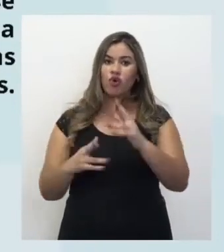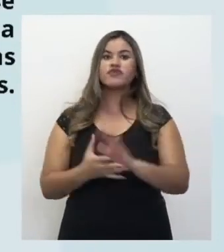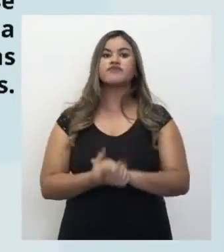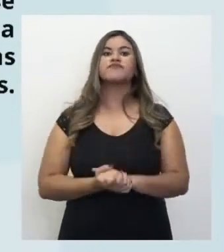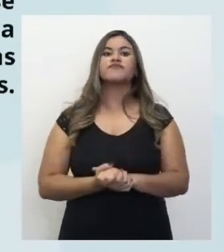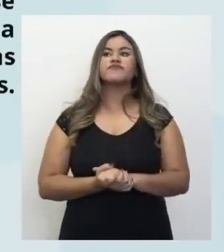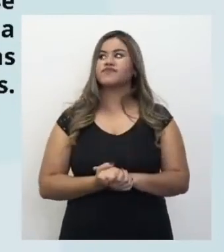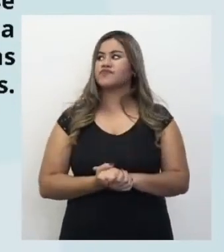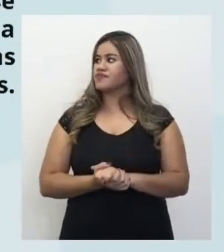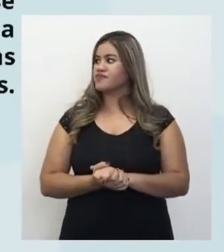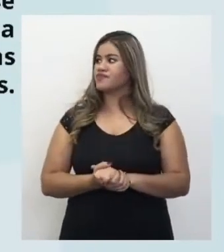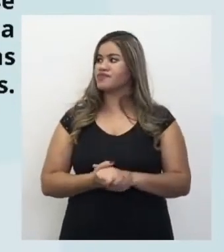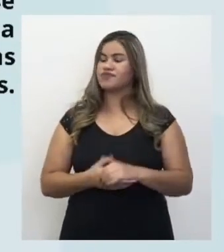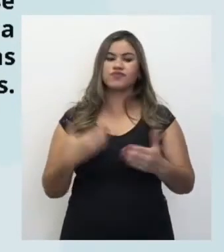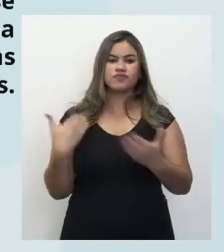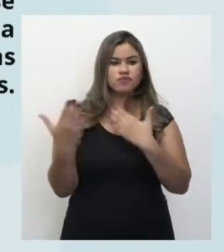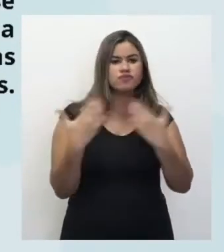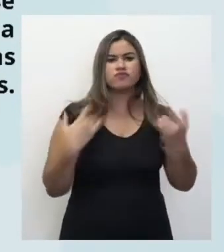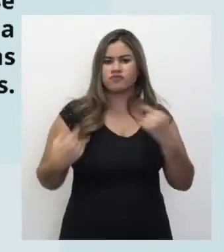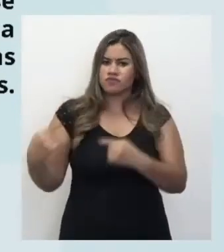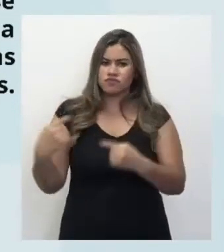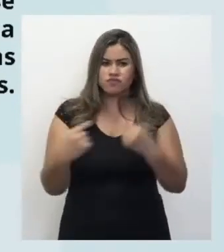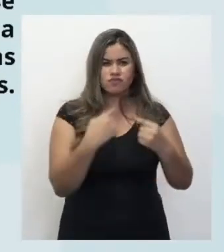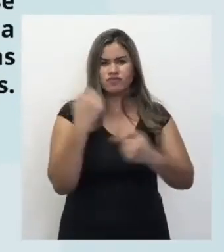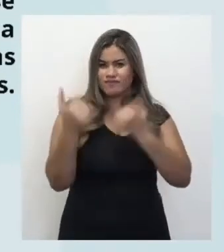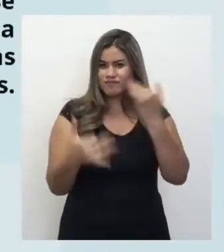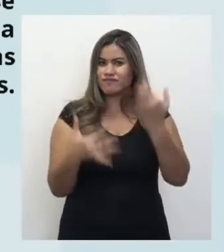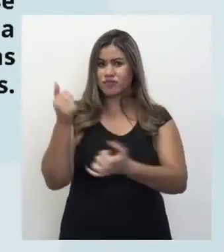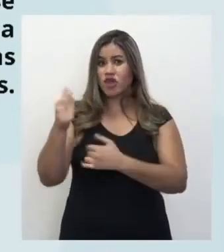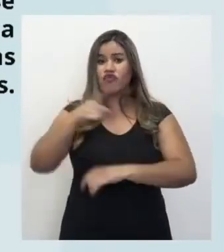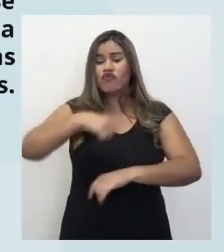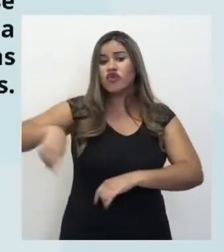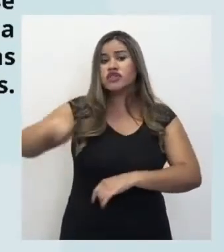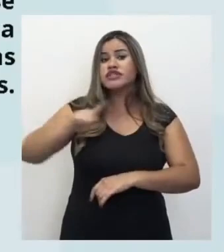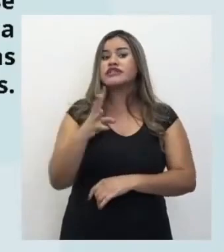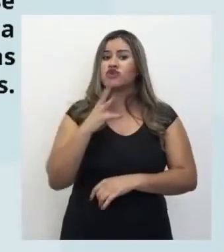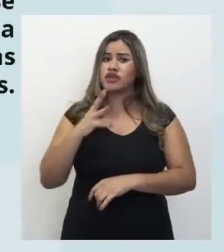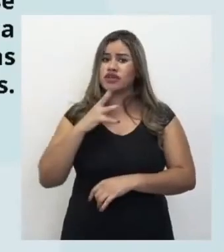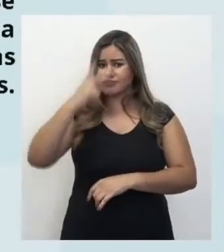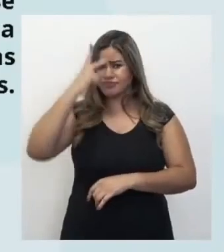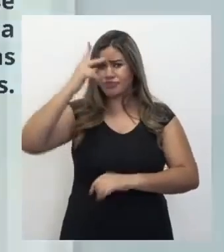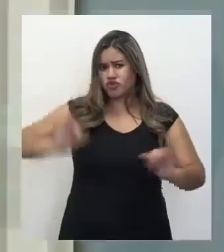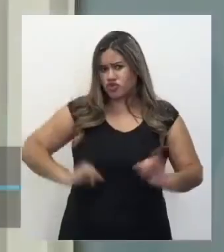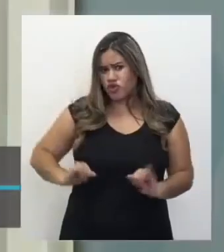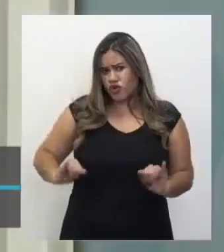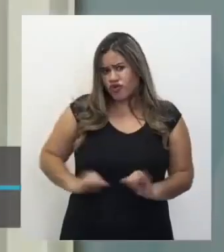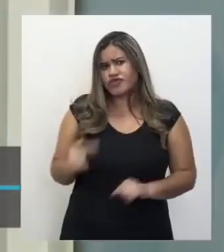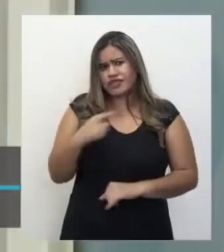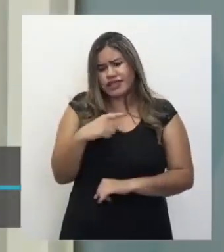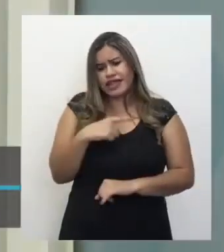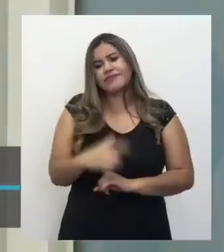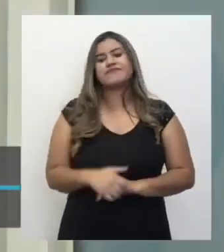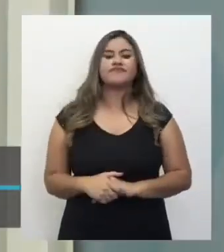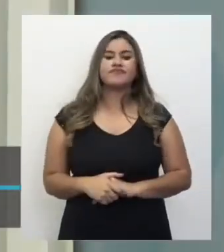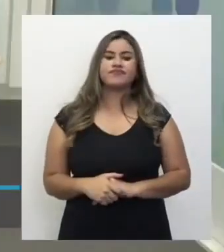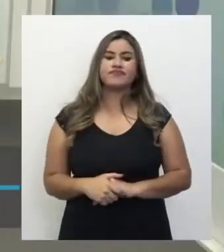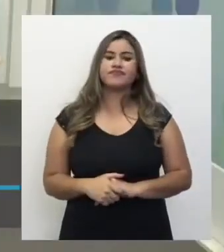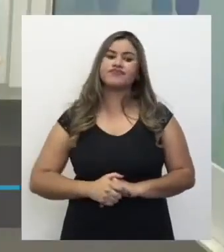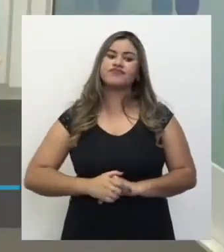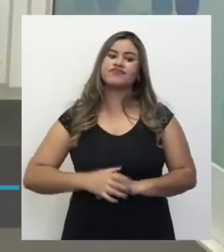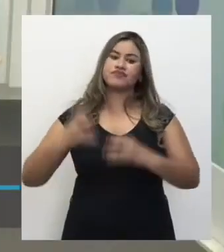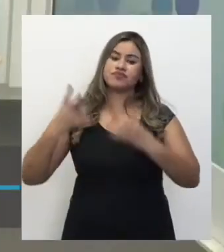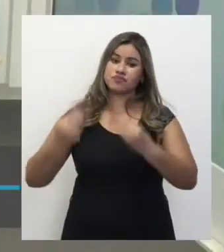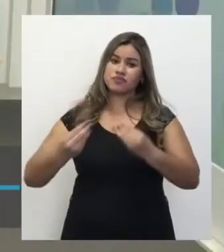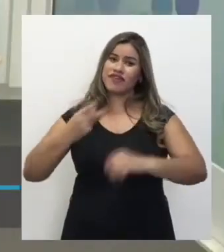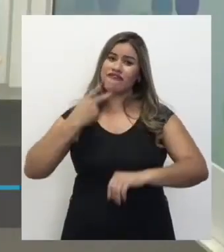vocês e debatam, aprendam, conversem, expliquem. Vocês conhecem alguém que sofre disso? Converse também. Falo, o Vinícius fala,